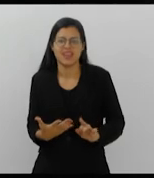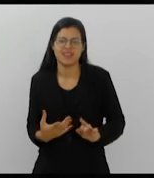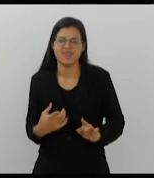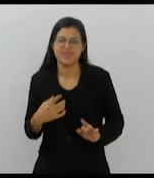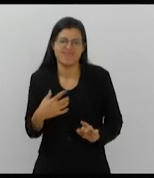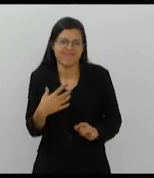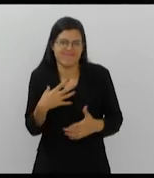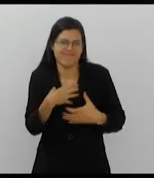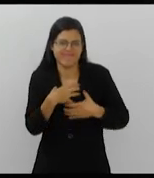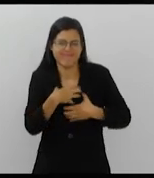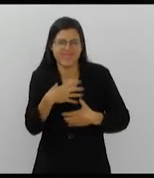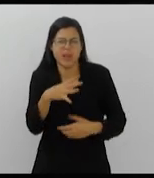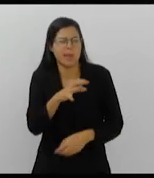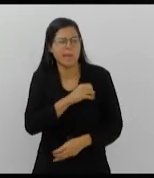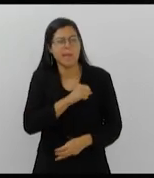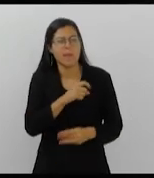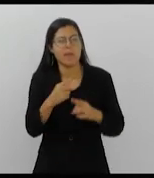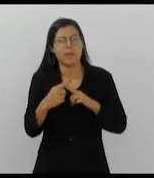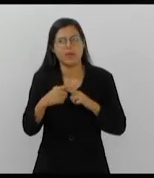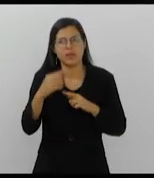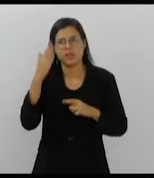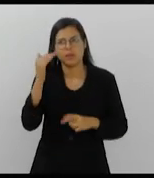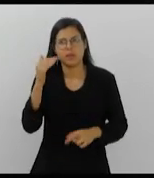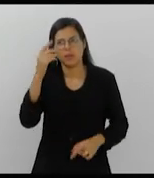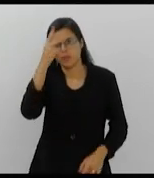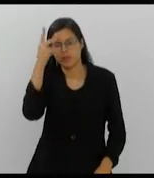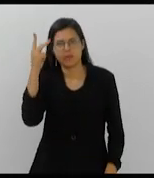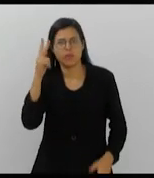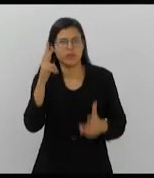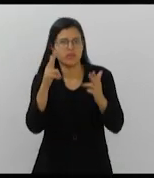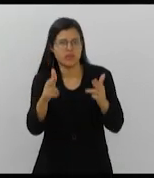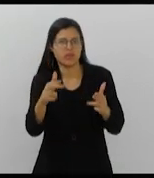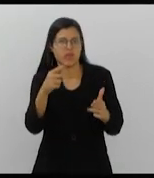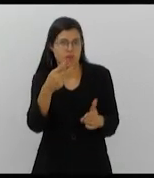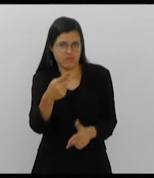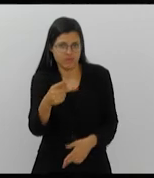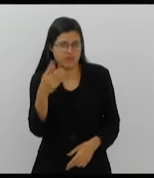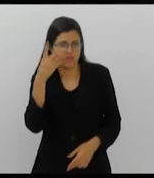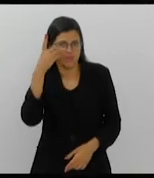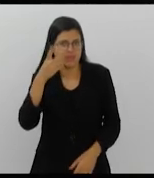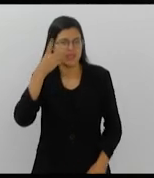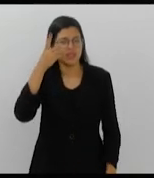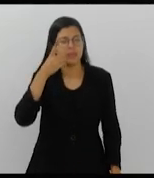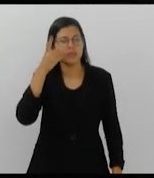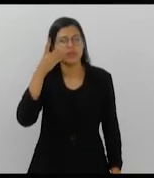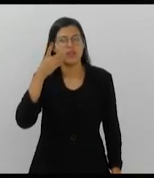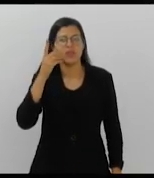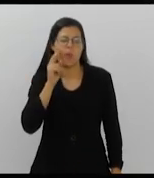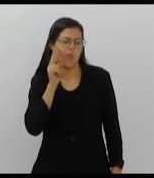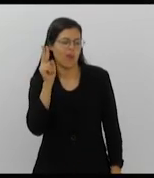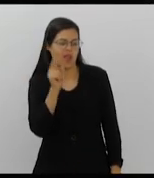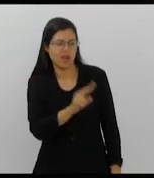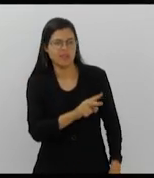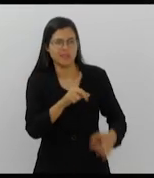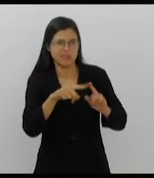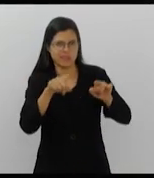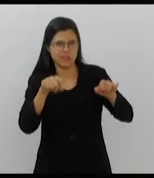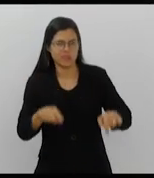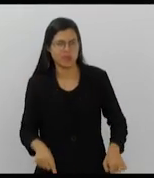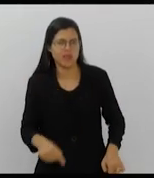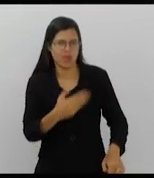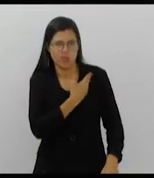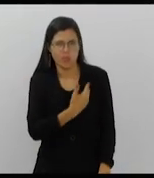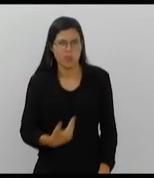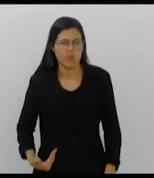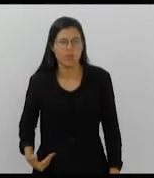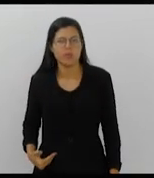sabemos que tem pessoas como a senhora, deputada, olhando para os servidores públicos, assim como eu.